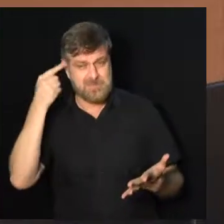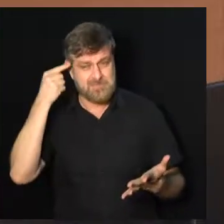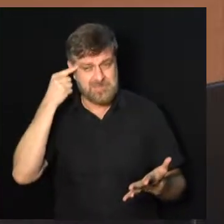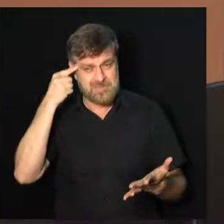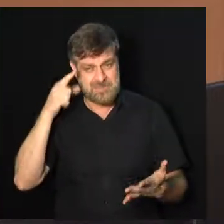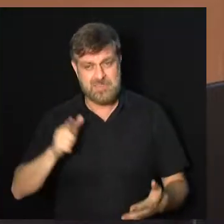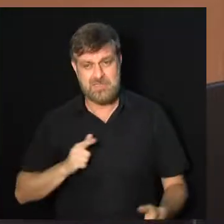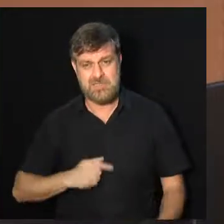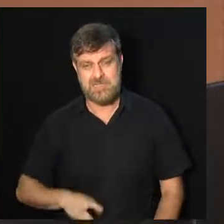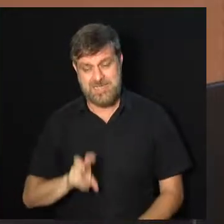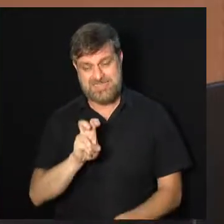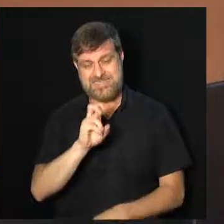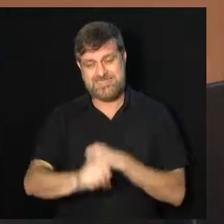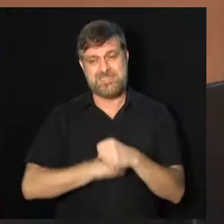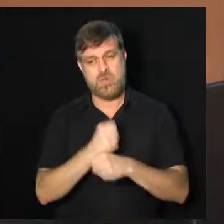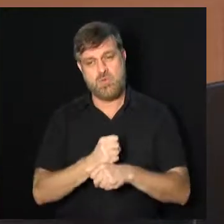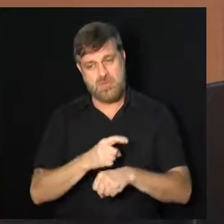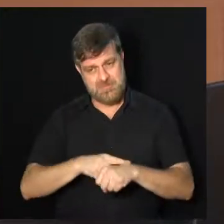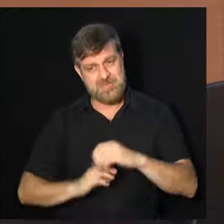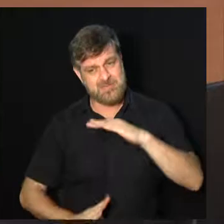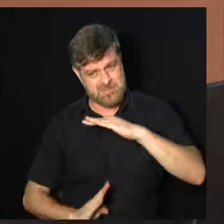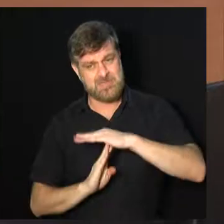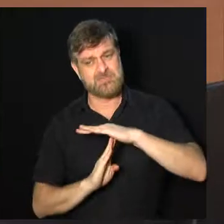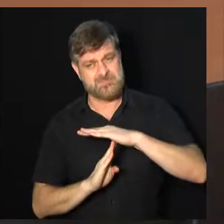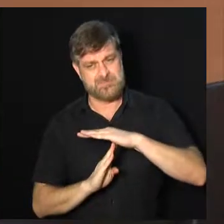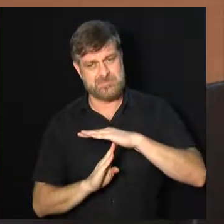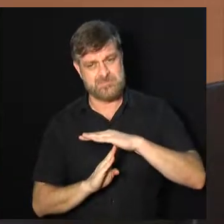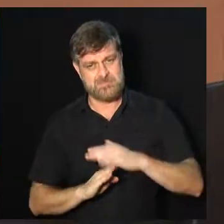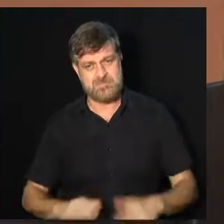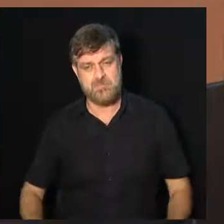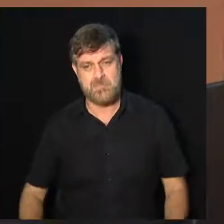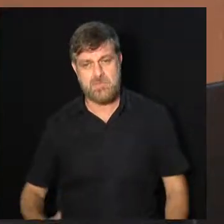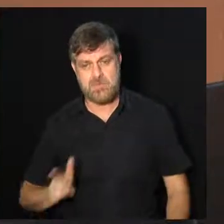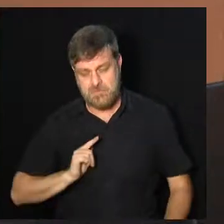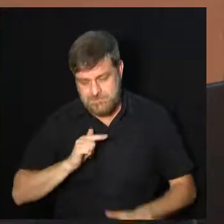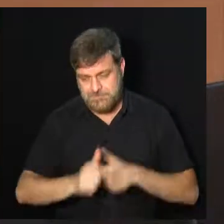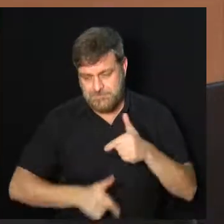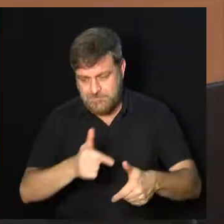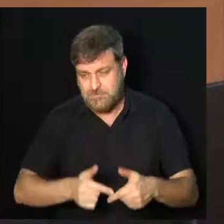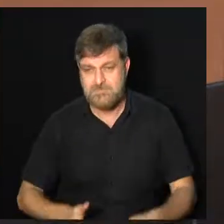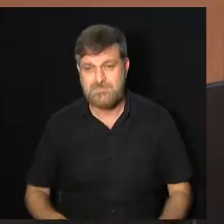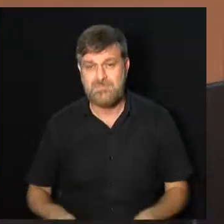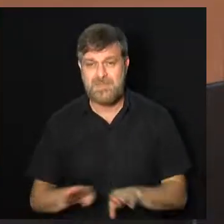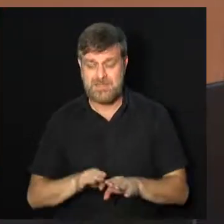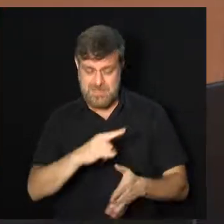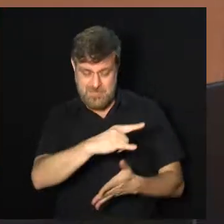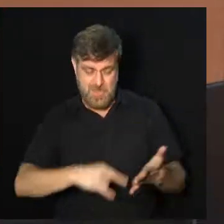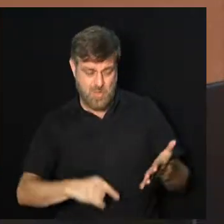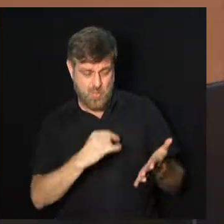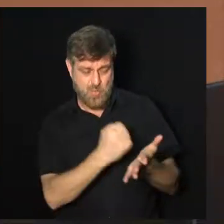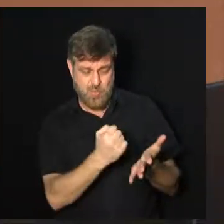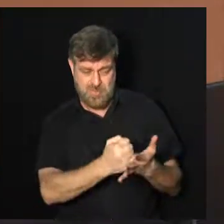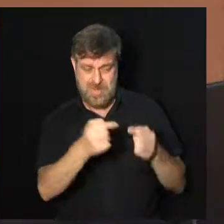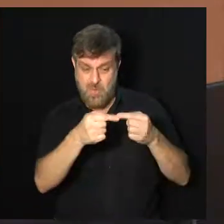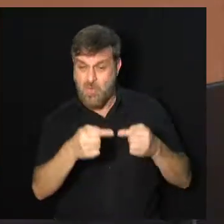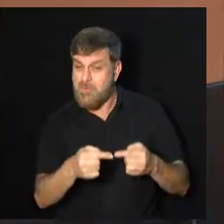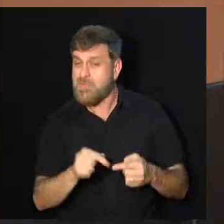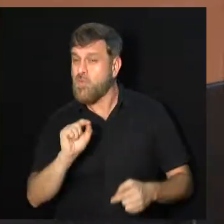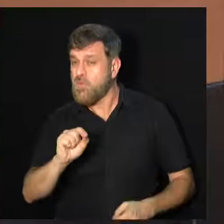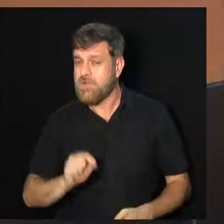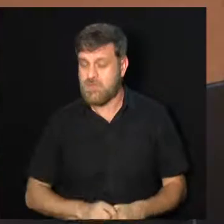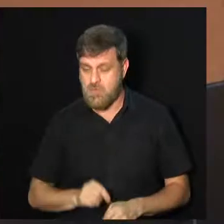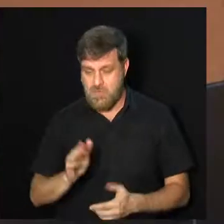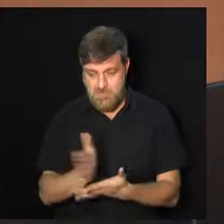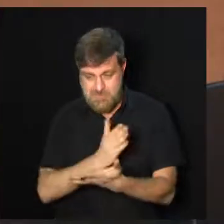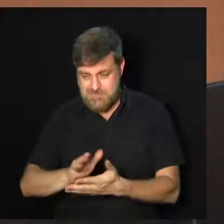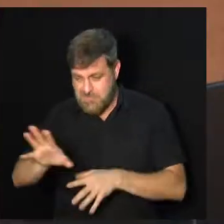contrato de no mínimo 5 anos para a prestação desse serviço e ele deveria ser relacionado não só à coleta, mas às